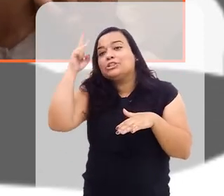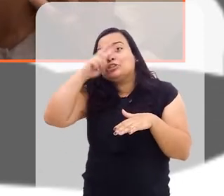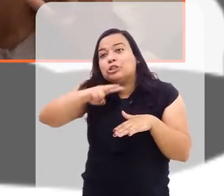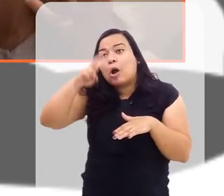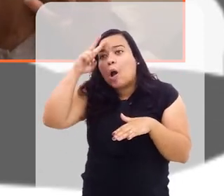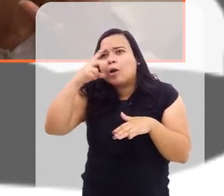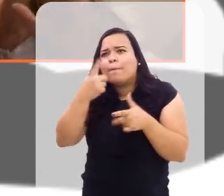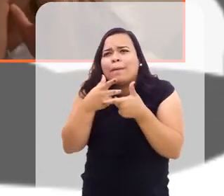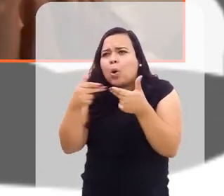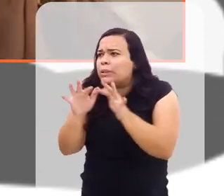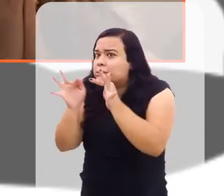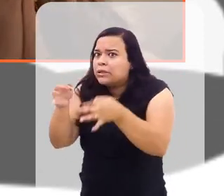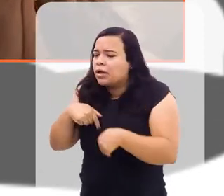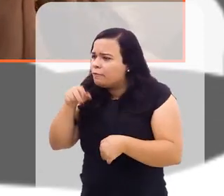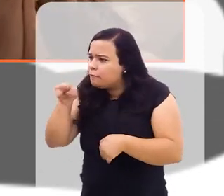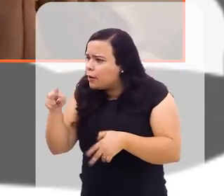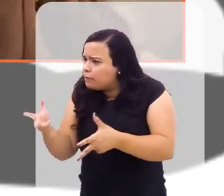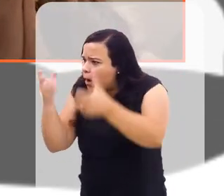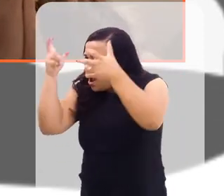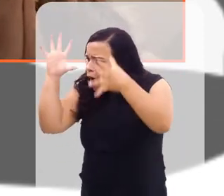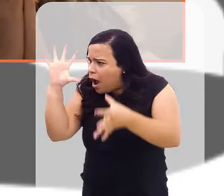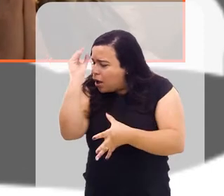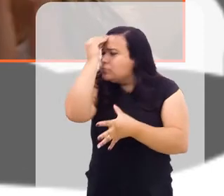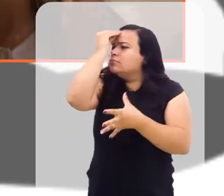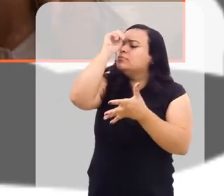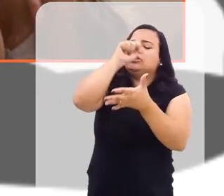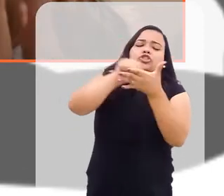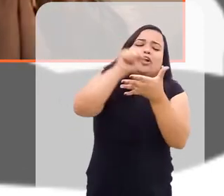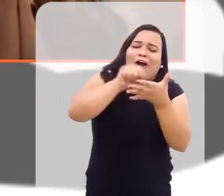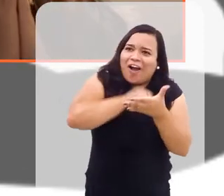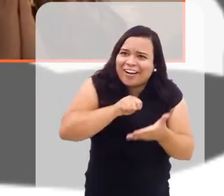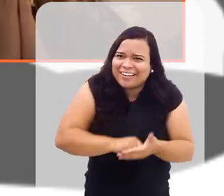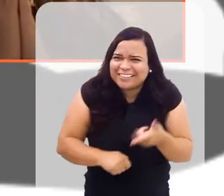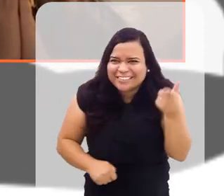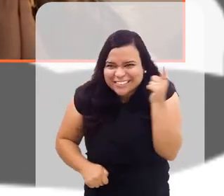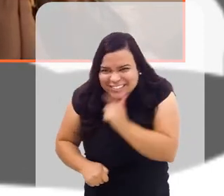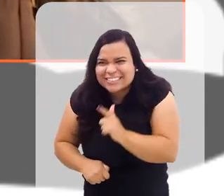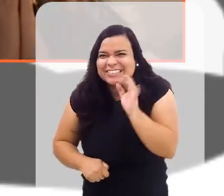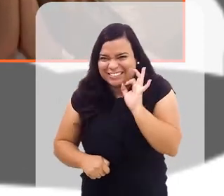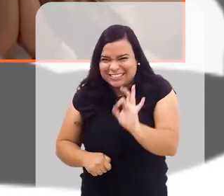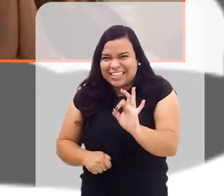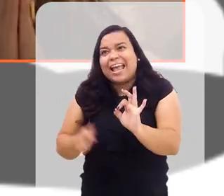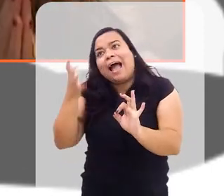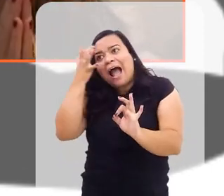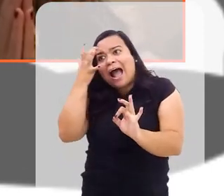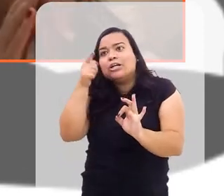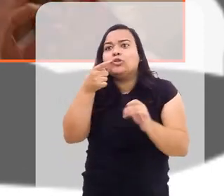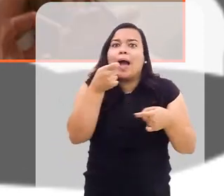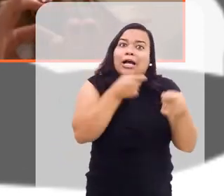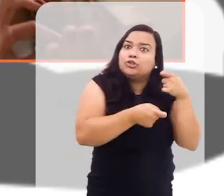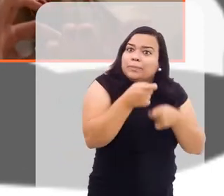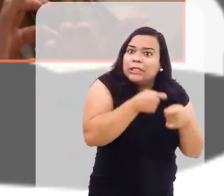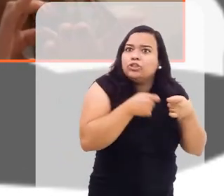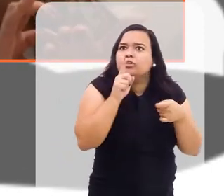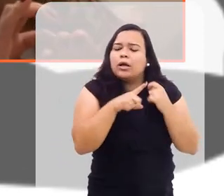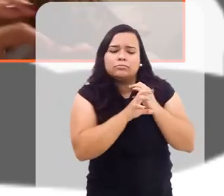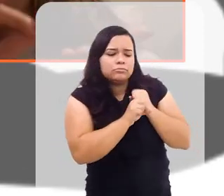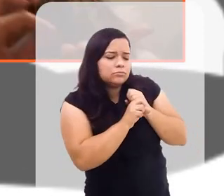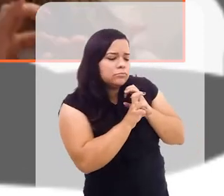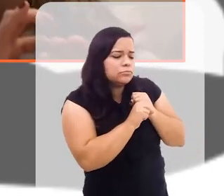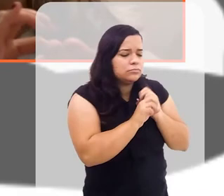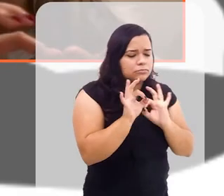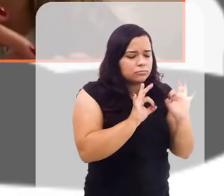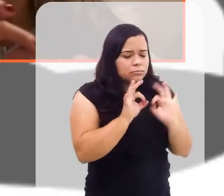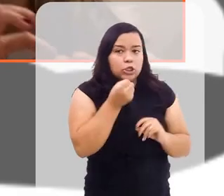história gigantesca? Quer dizer, eu presumo que a administradora tem aquela mente mais cartesiana, de